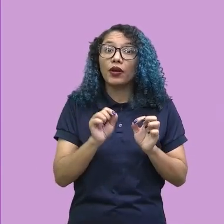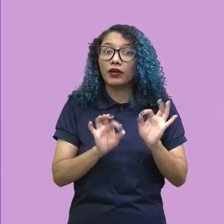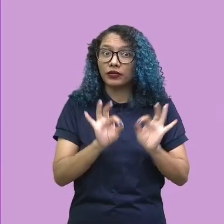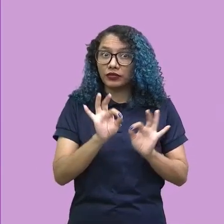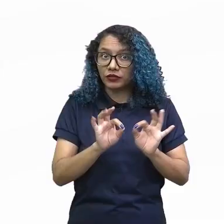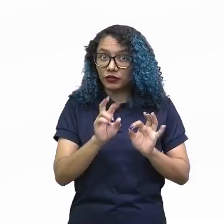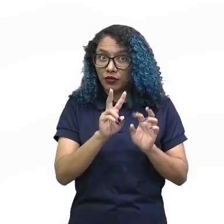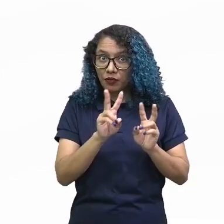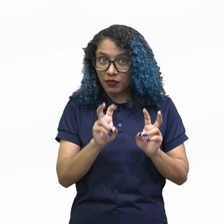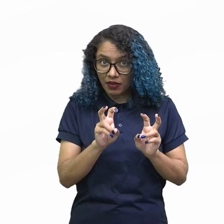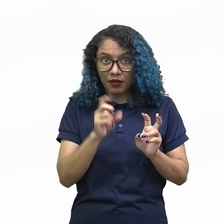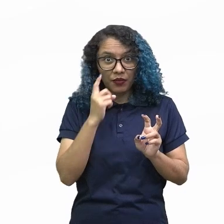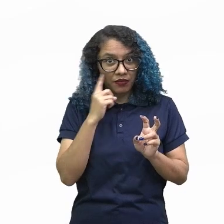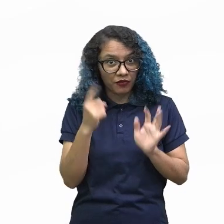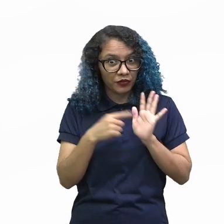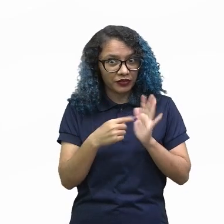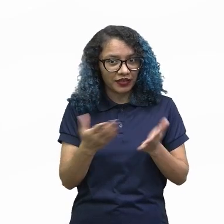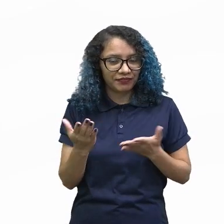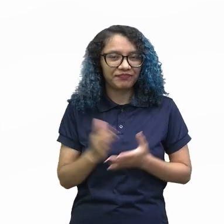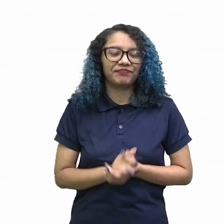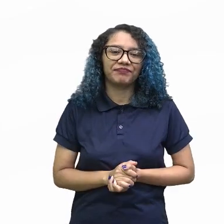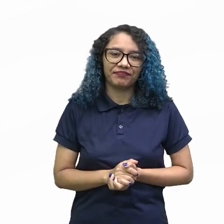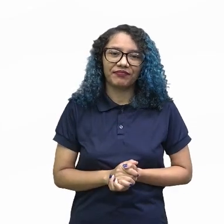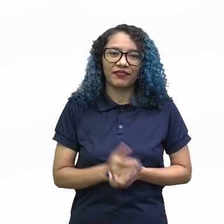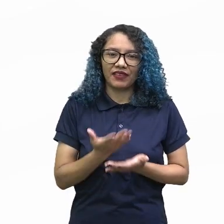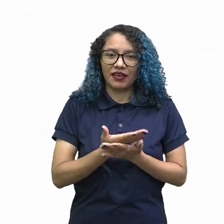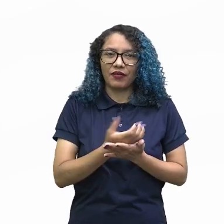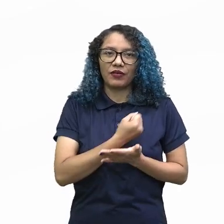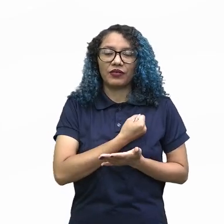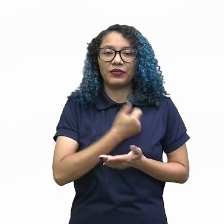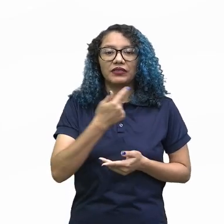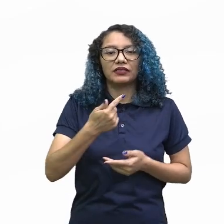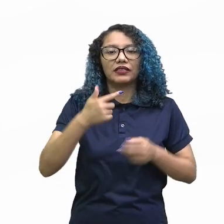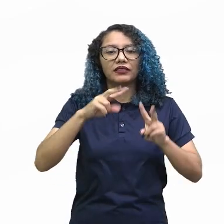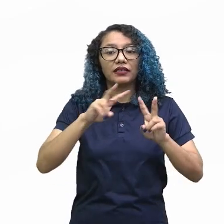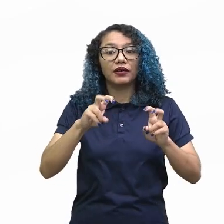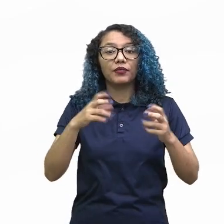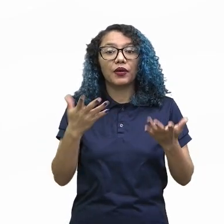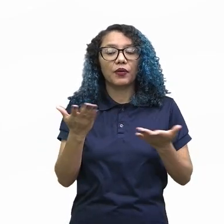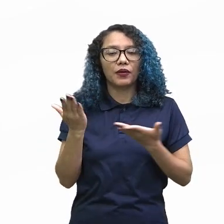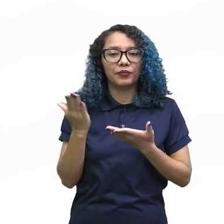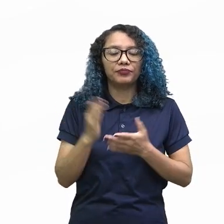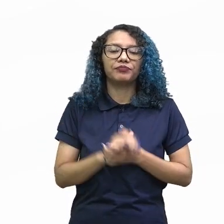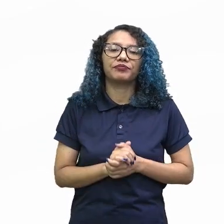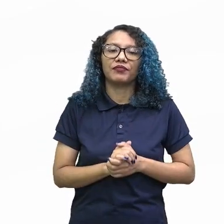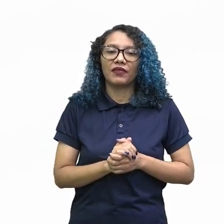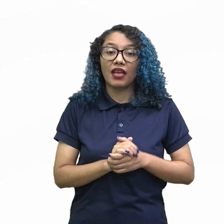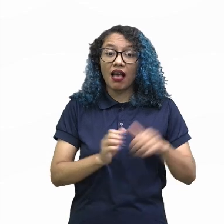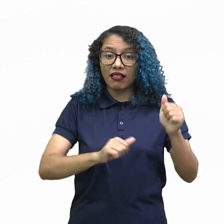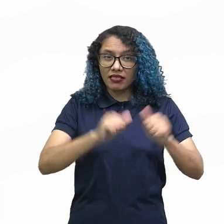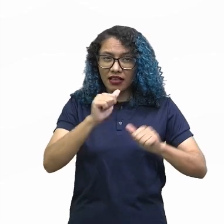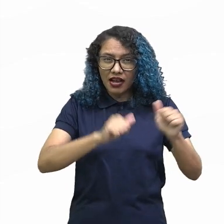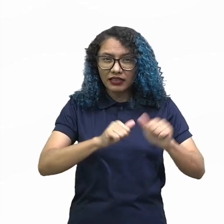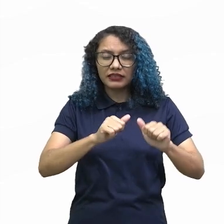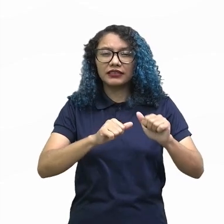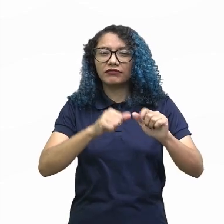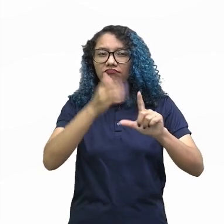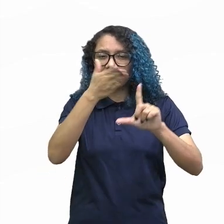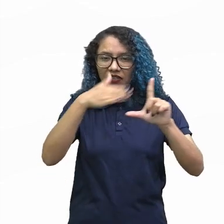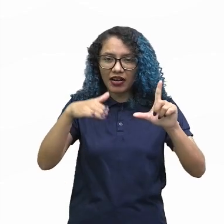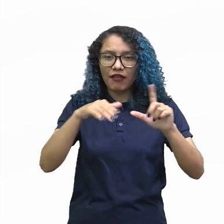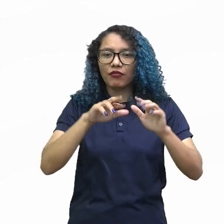esta aula. Vem comigo, então, conhecer. A nossa aula de número 7 tem como objeto de conhecimento análise de gráficos